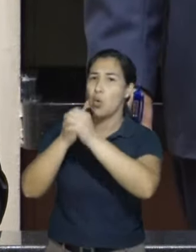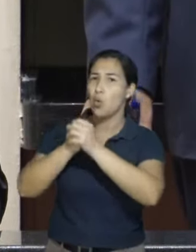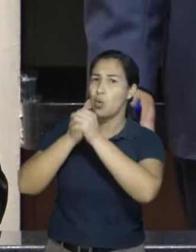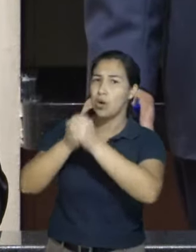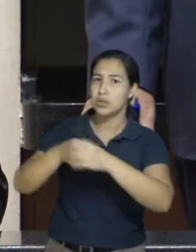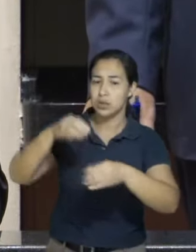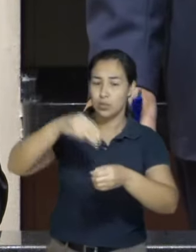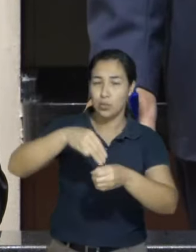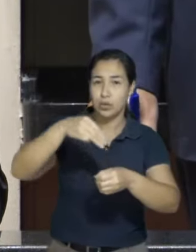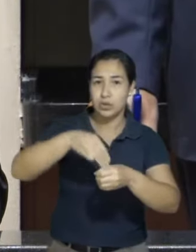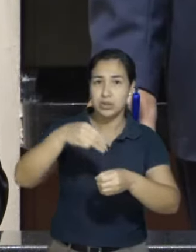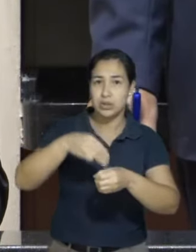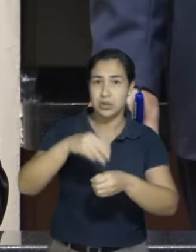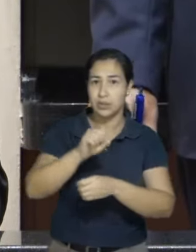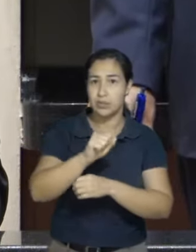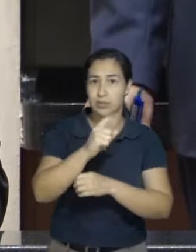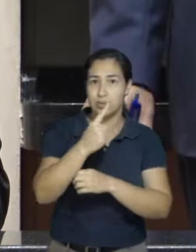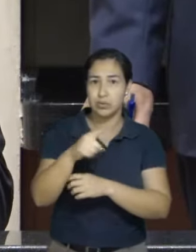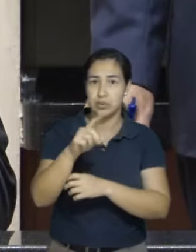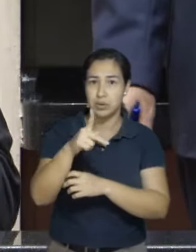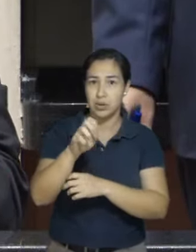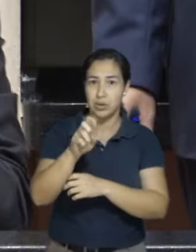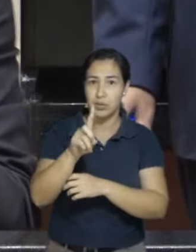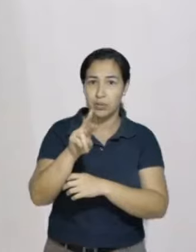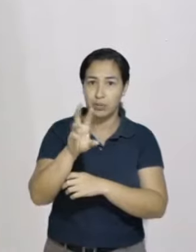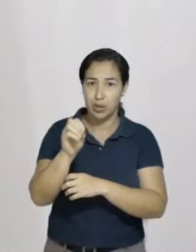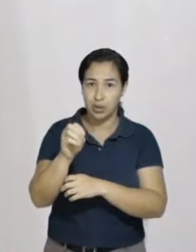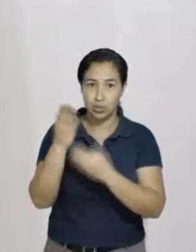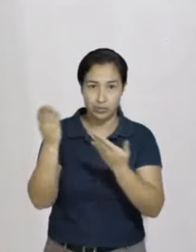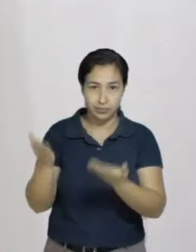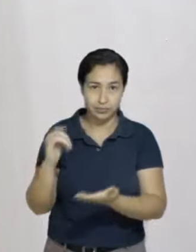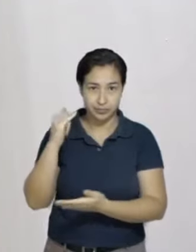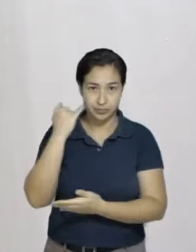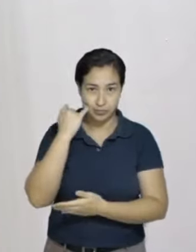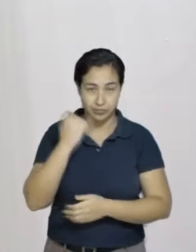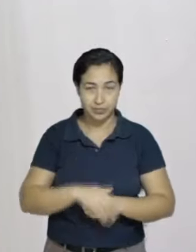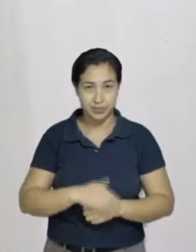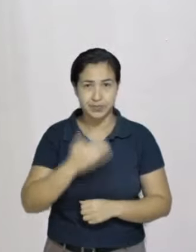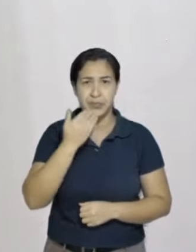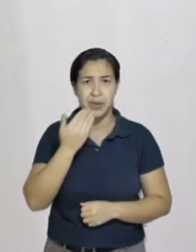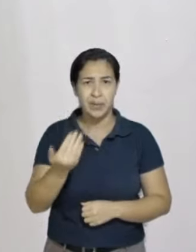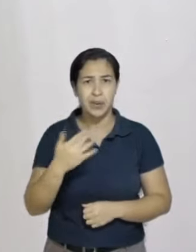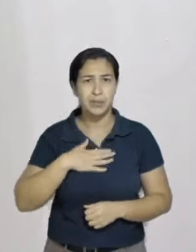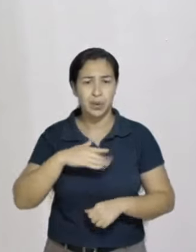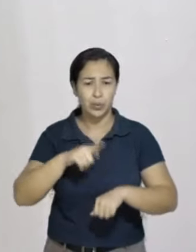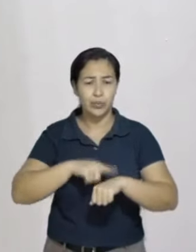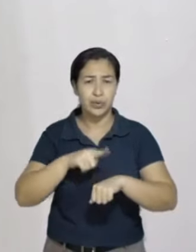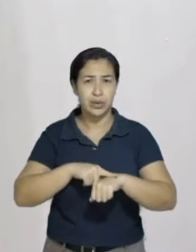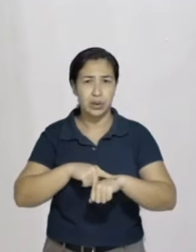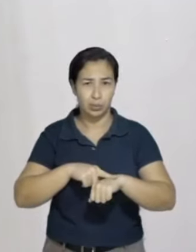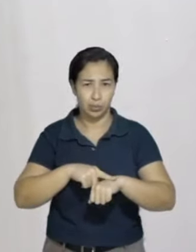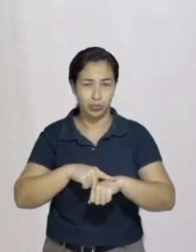de Alcântara em discussão com a palavra autor Deputado José Lopes Presidente peço o meu tempo regimental